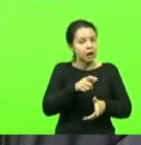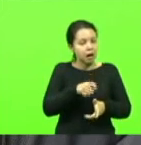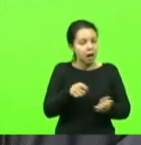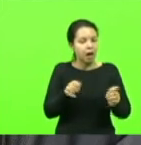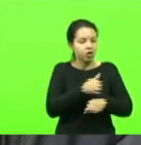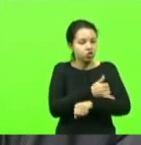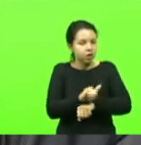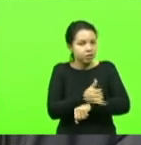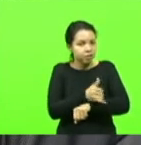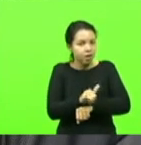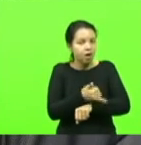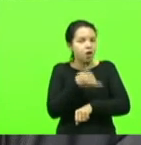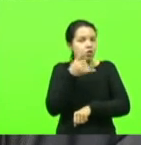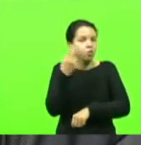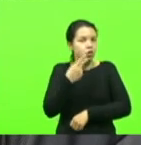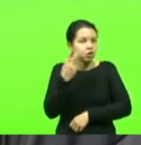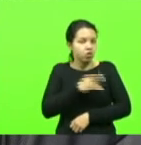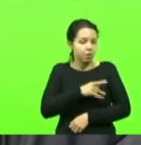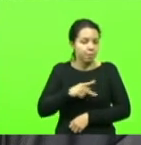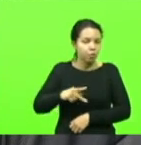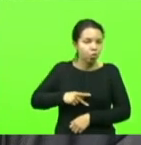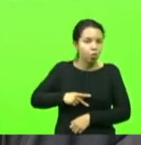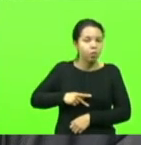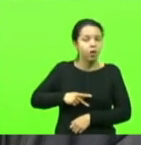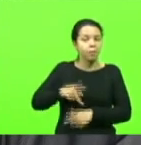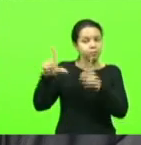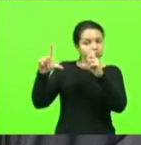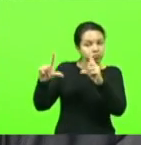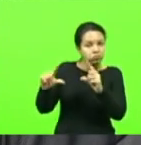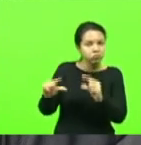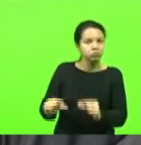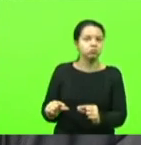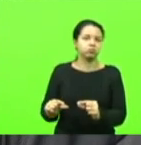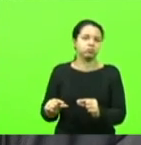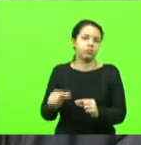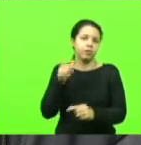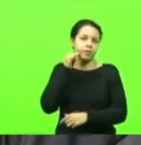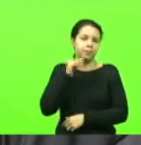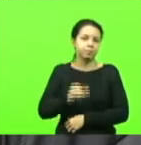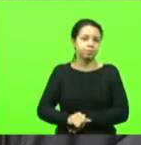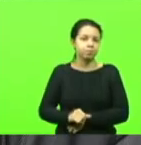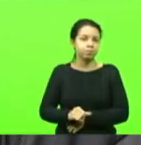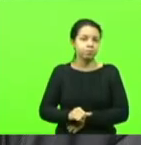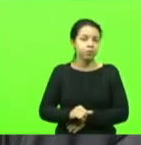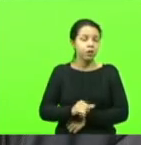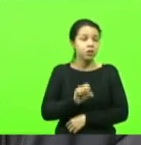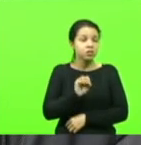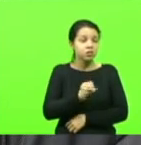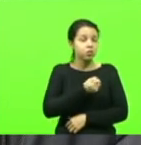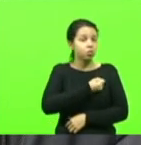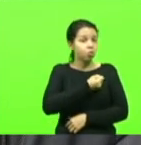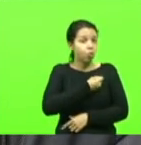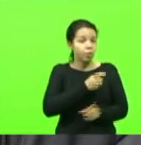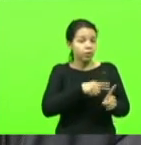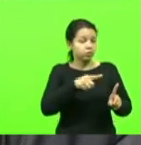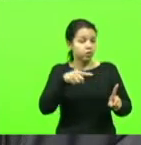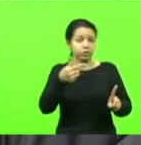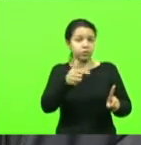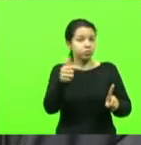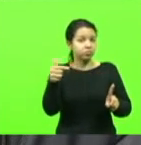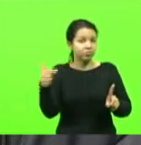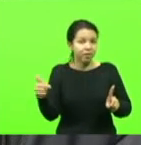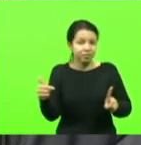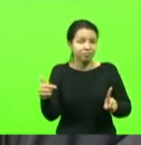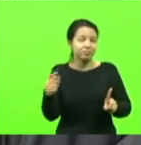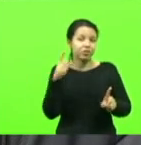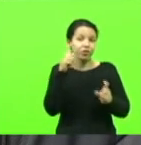políticas públicas de prevenção eu acho que é realmente é muito importante porque não se tem números e quando não se tem dados não se tem estatística é muito mais